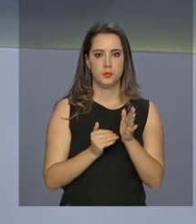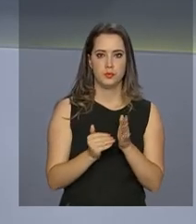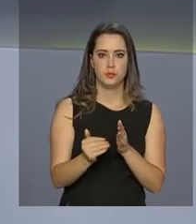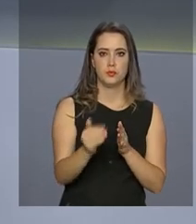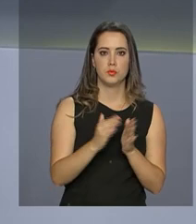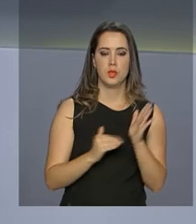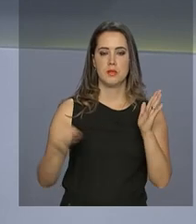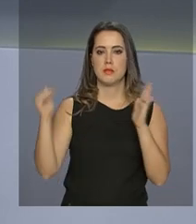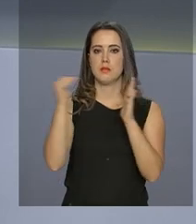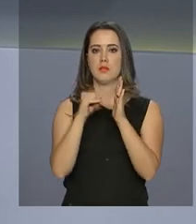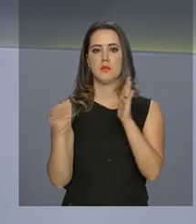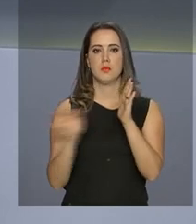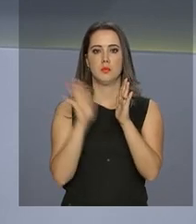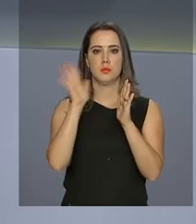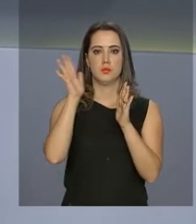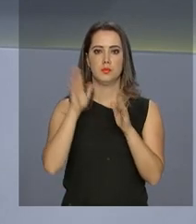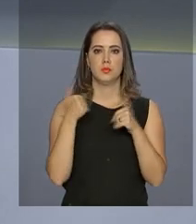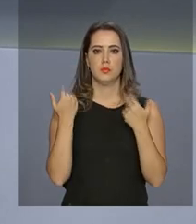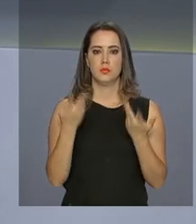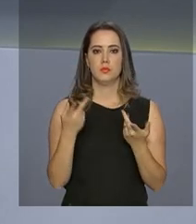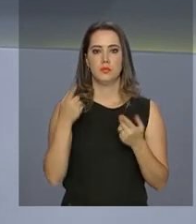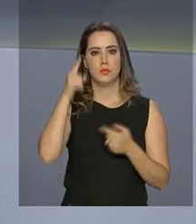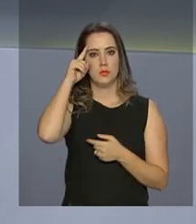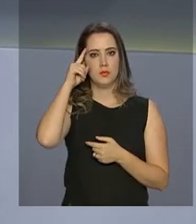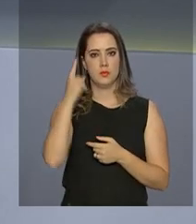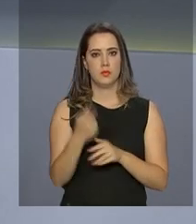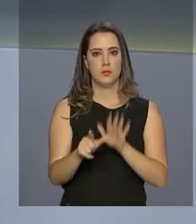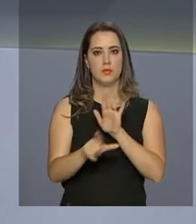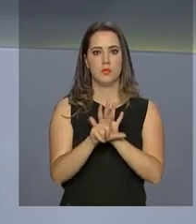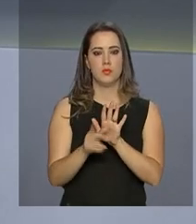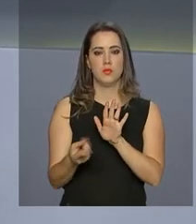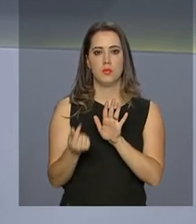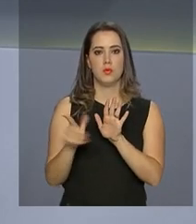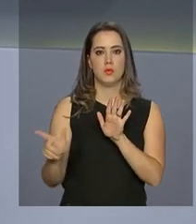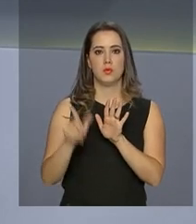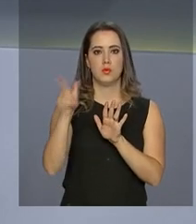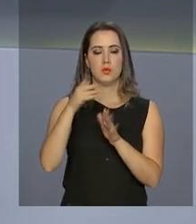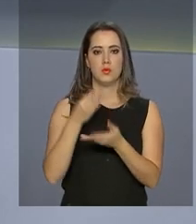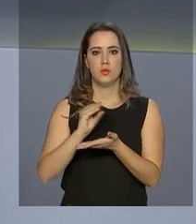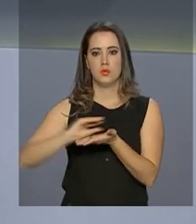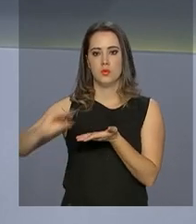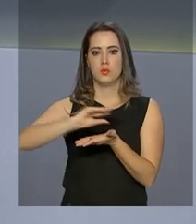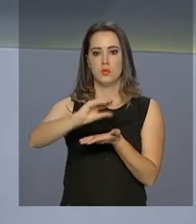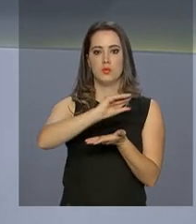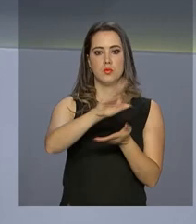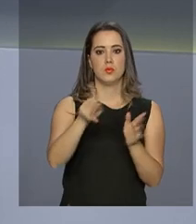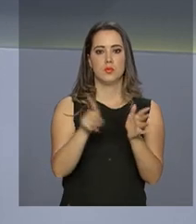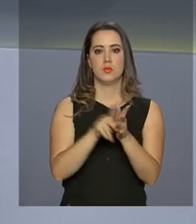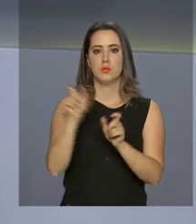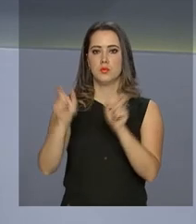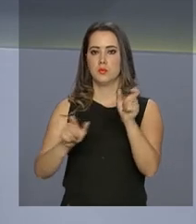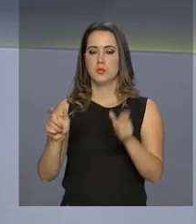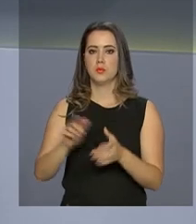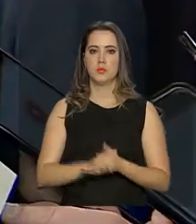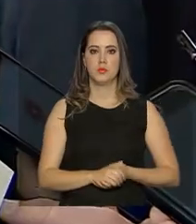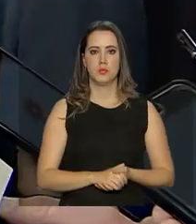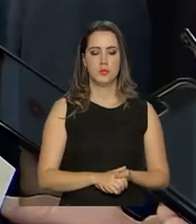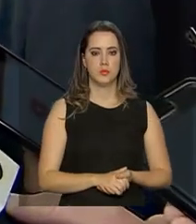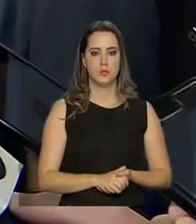superou a inflação e com a lei esse lucro será distribuído nas contas dos trabalhadores